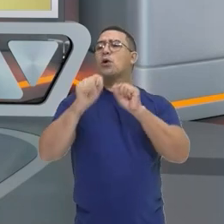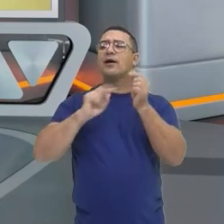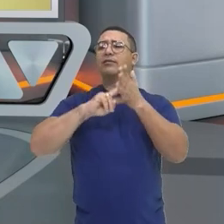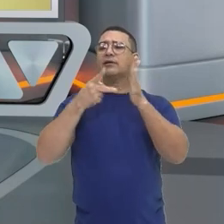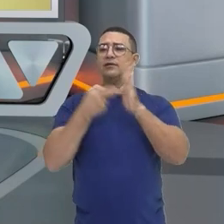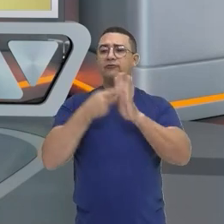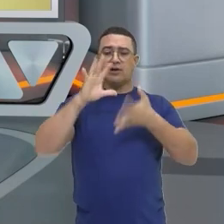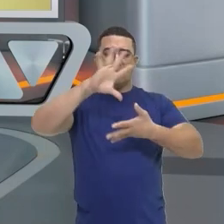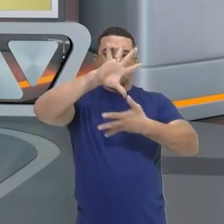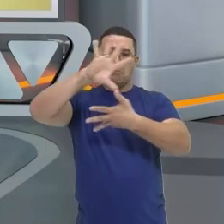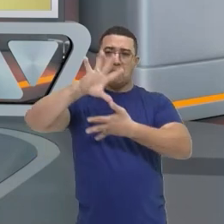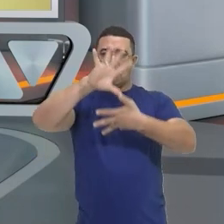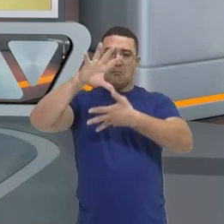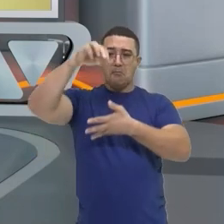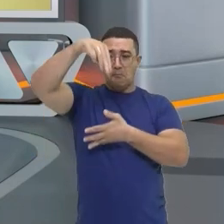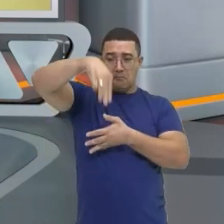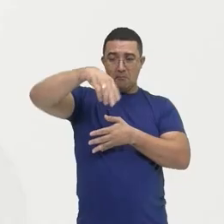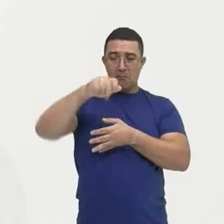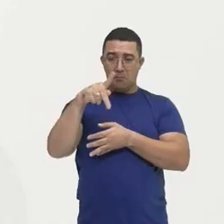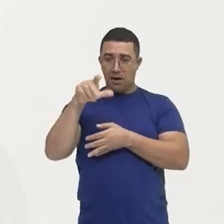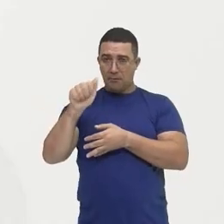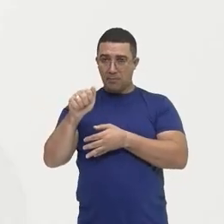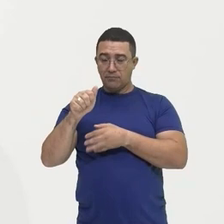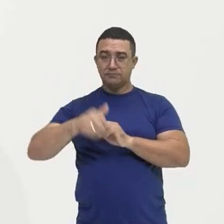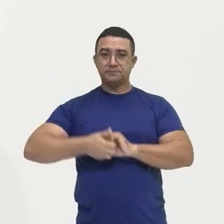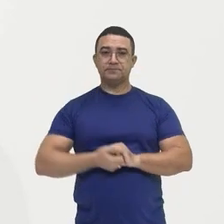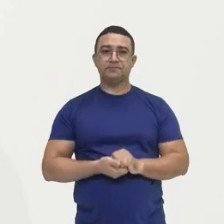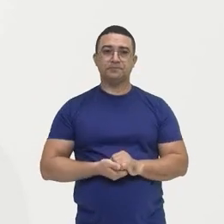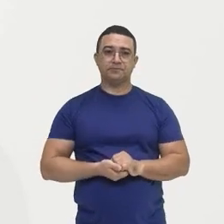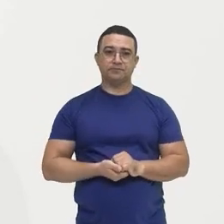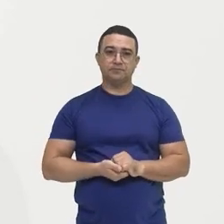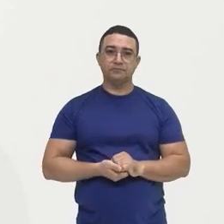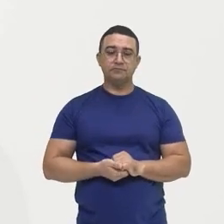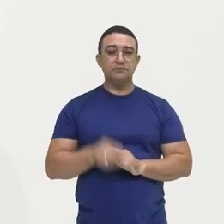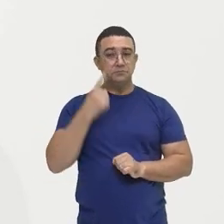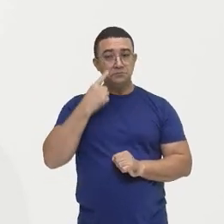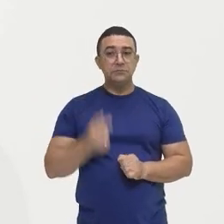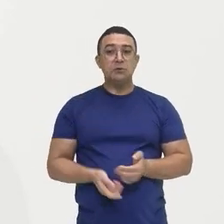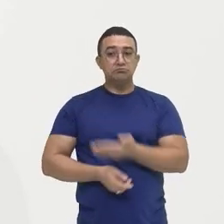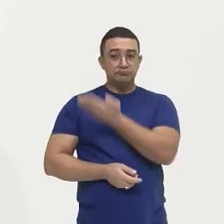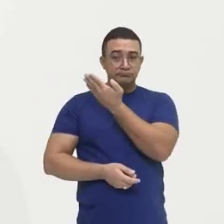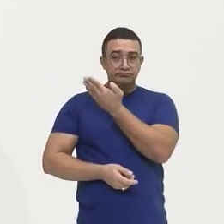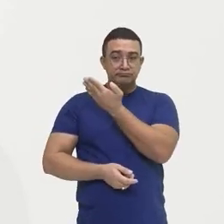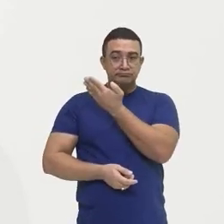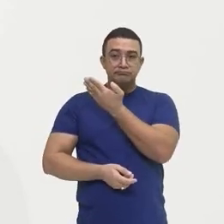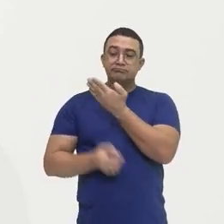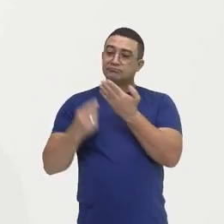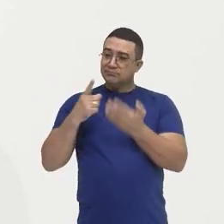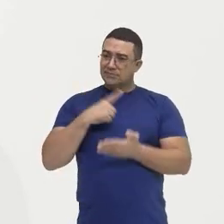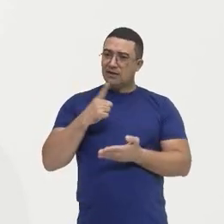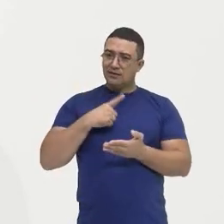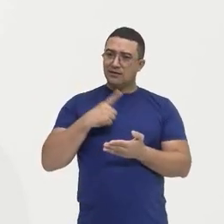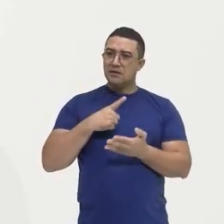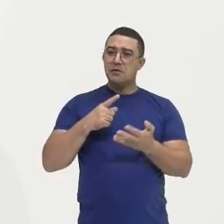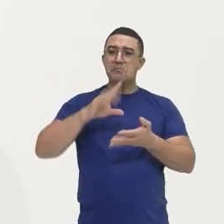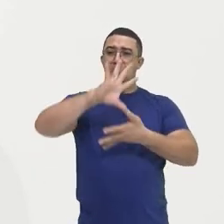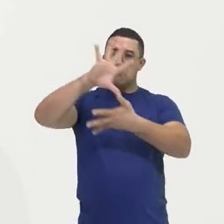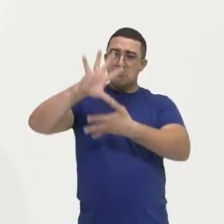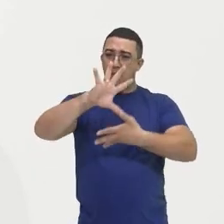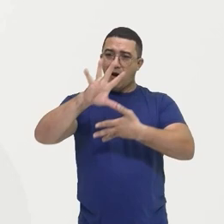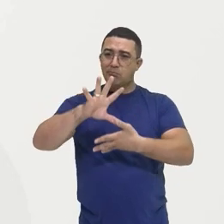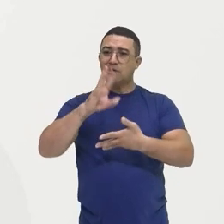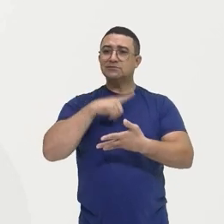Vamos observar aí a primeira imagem. Coloquei aí para vocês um mapinha, né, com diversas informações. E nós temos